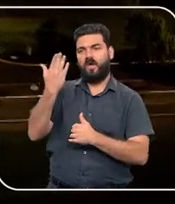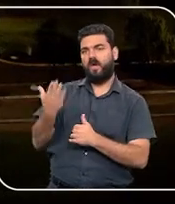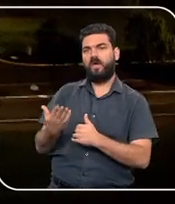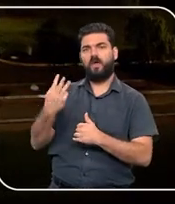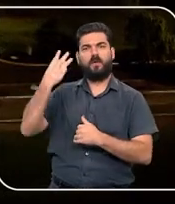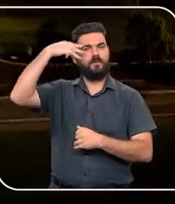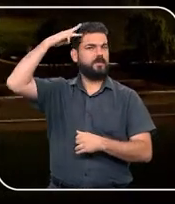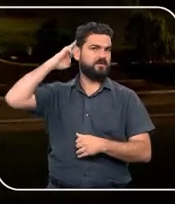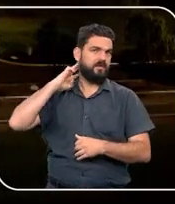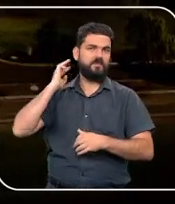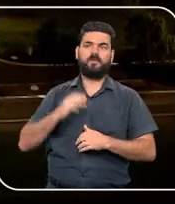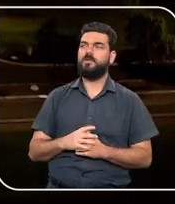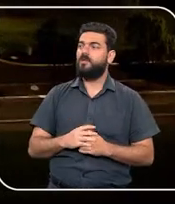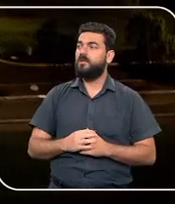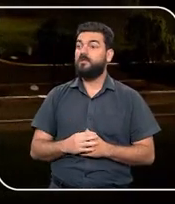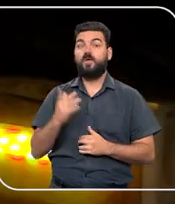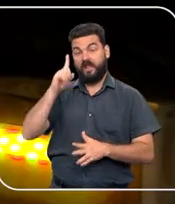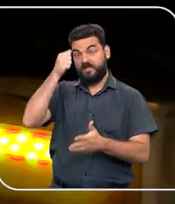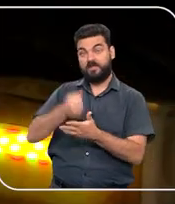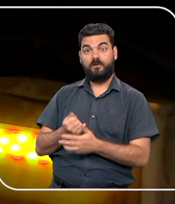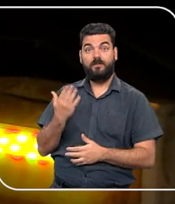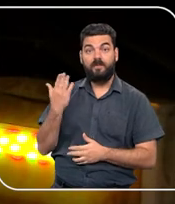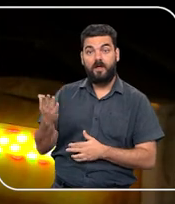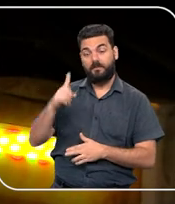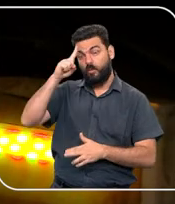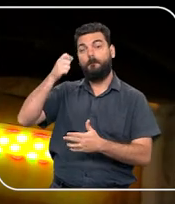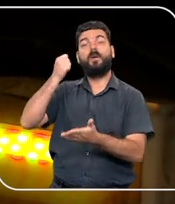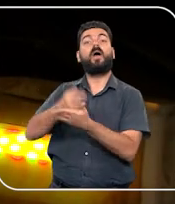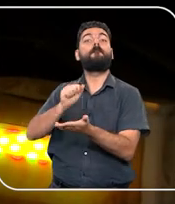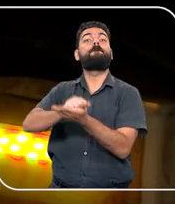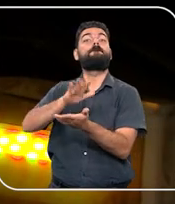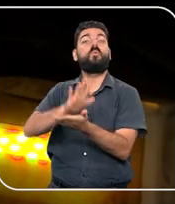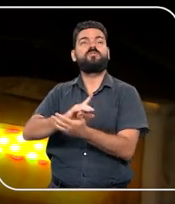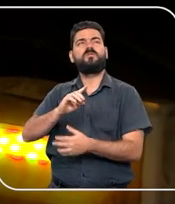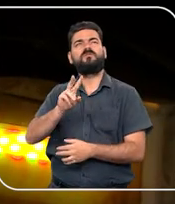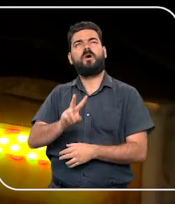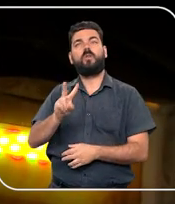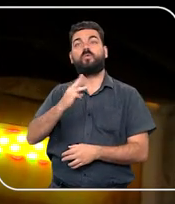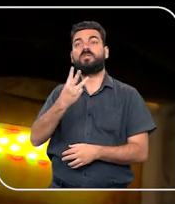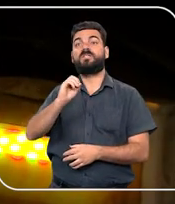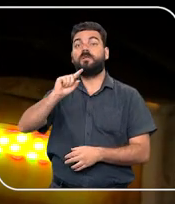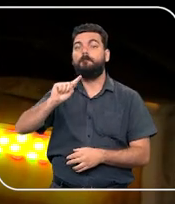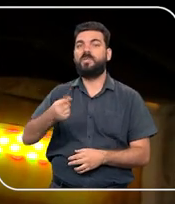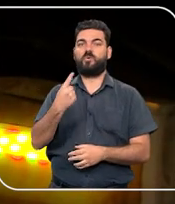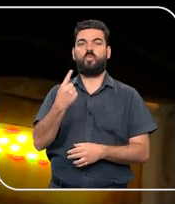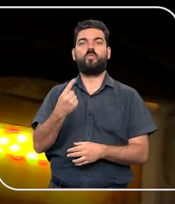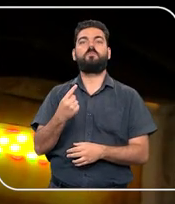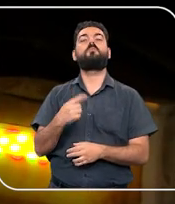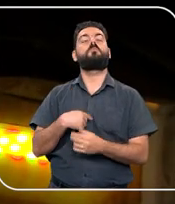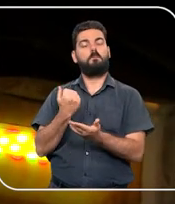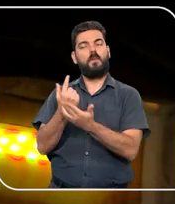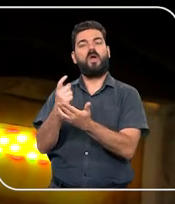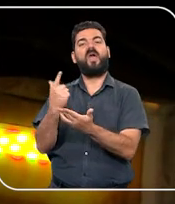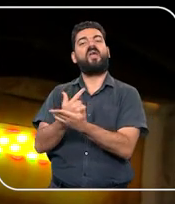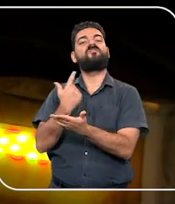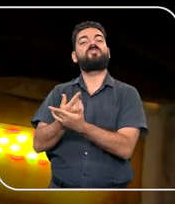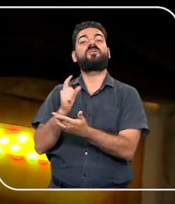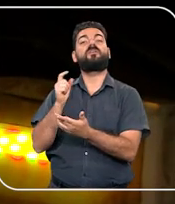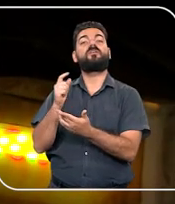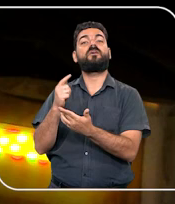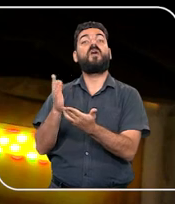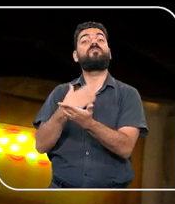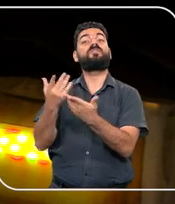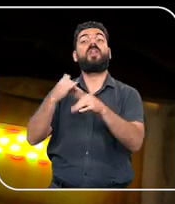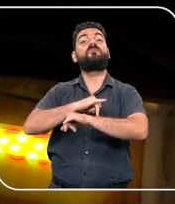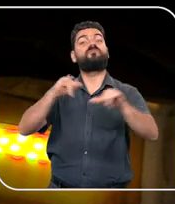indenizáveis a ex-primeira Dama a decisão determinou o pagamento de multa no valor de R 30.000 à Editora 3